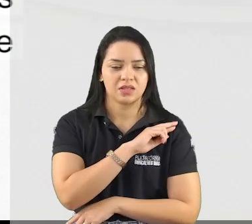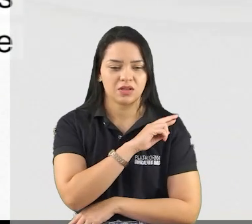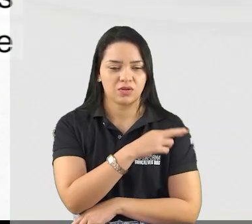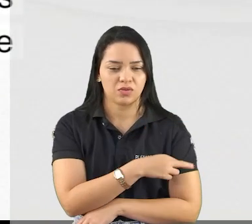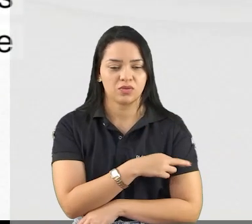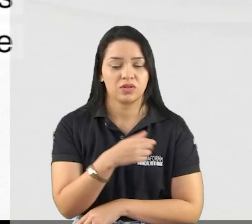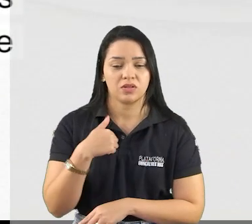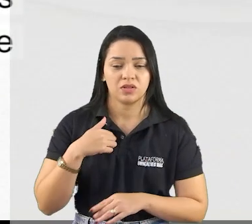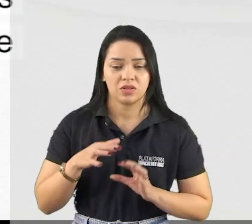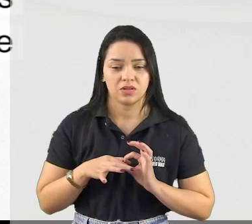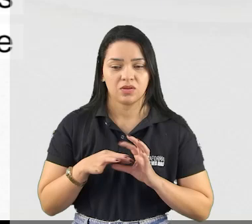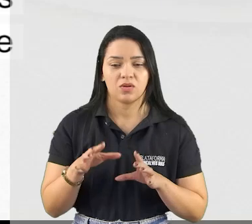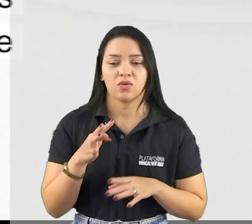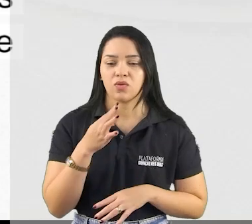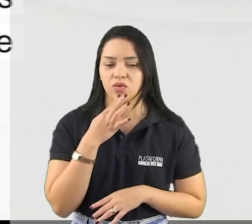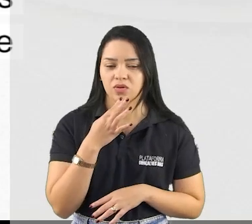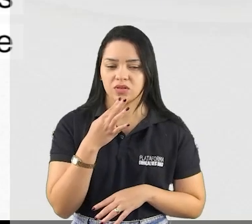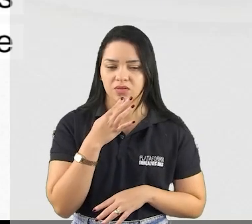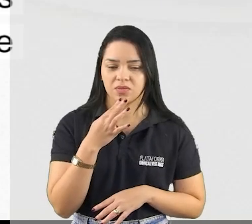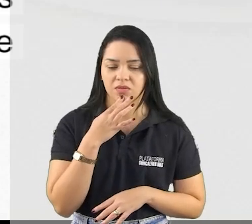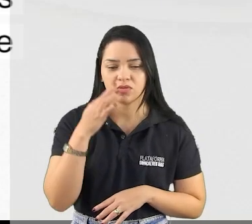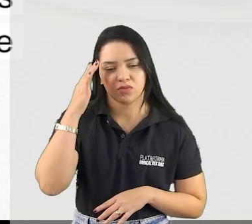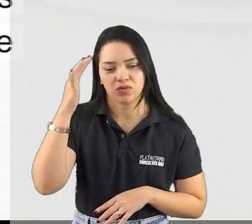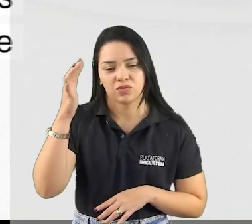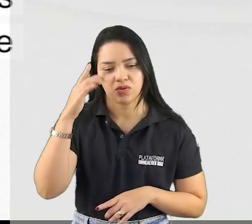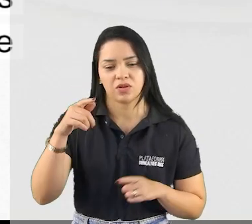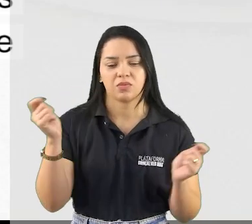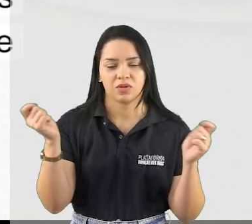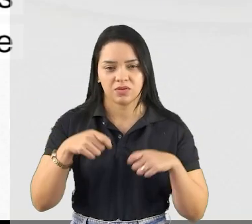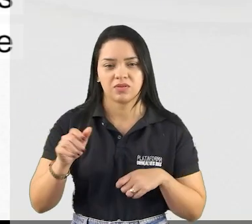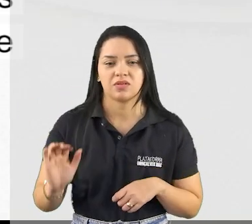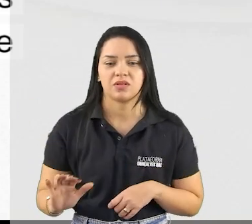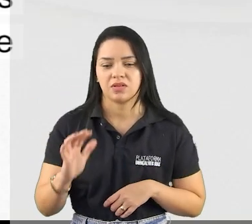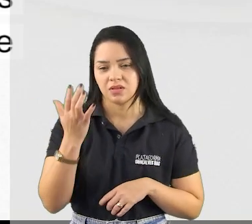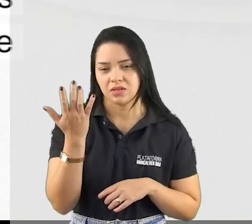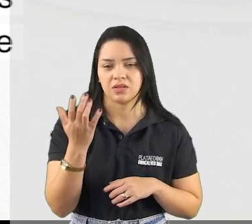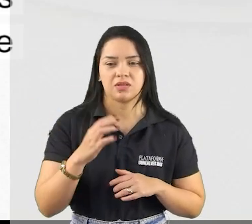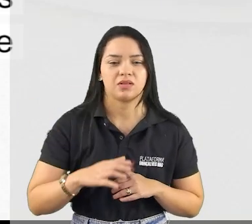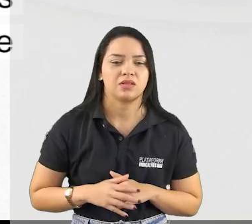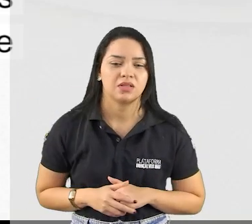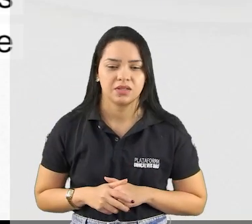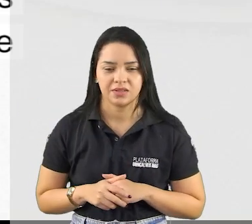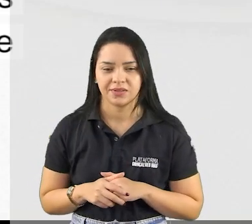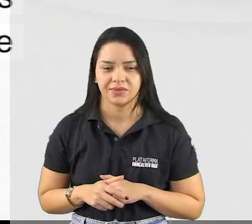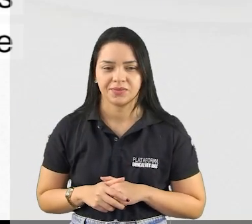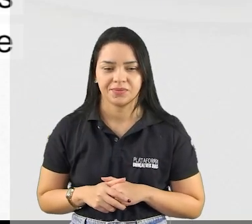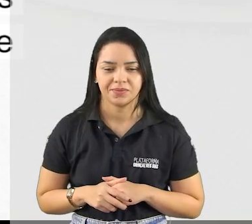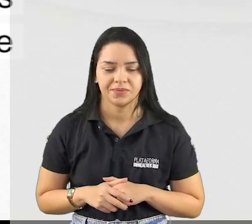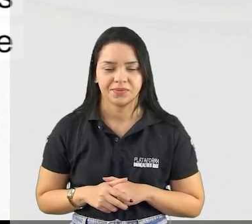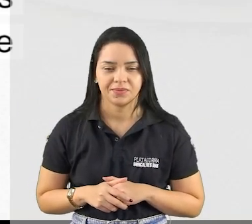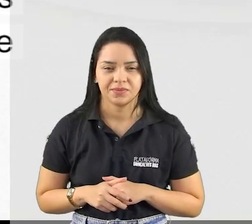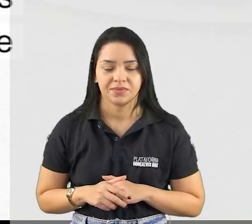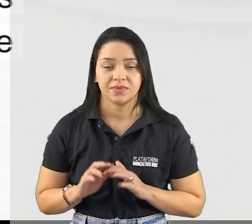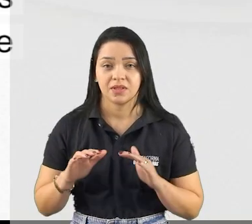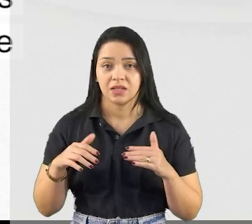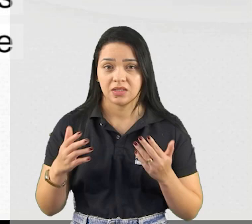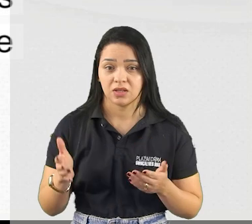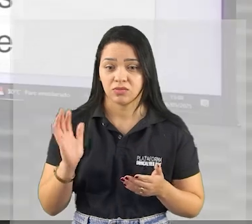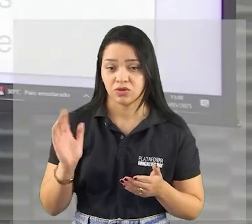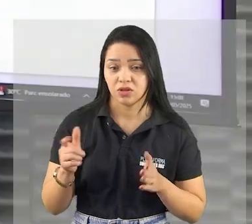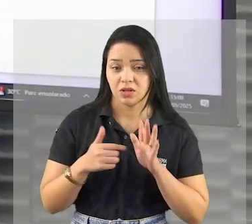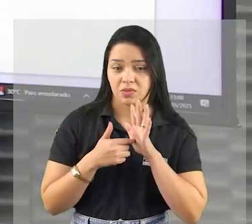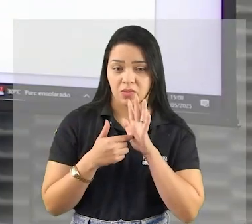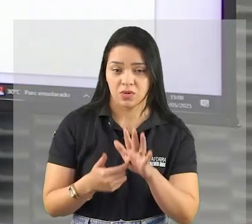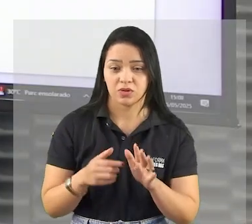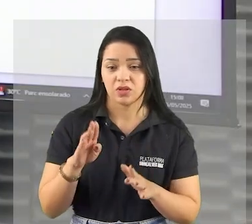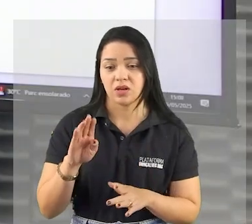recursos que eu tinha disponível, ir atrás do conhecimento para que esse sonho fosse possível de ser realizado. Então, aqui a gente destaca,